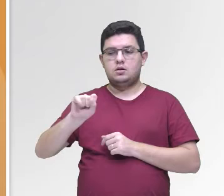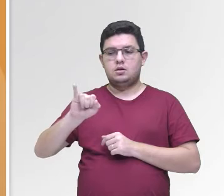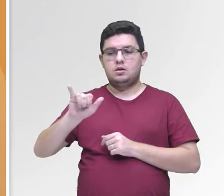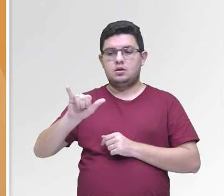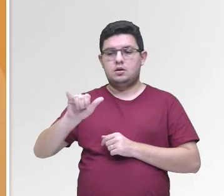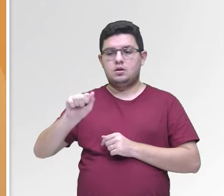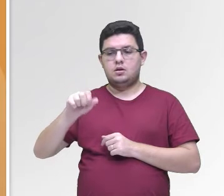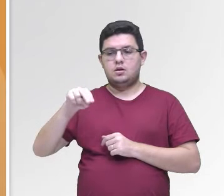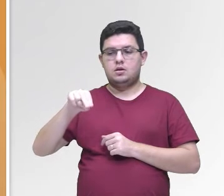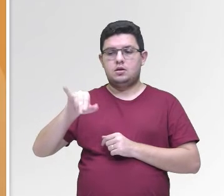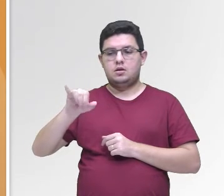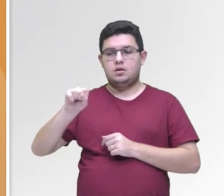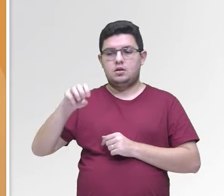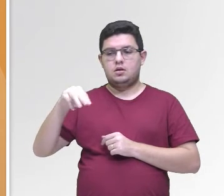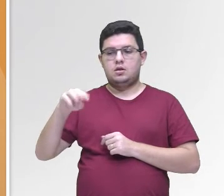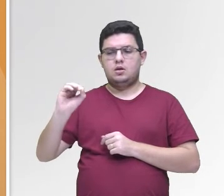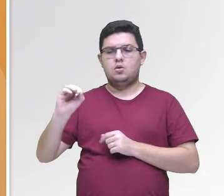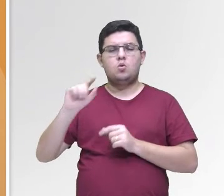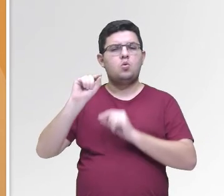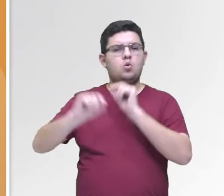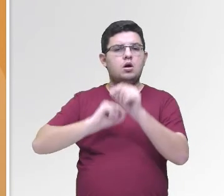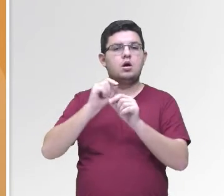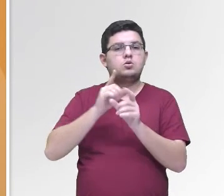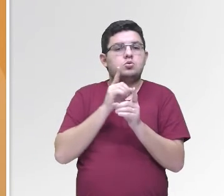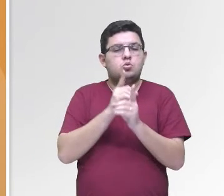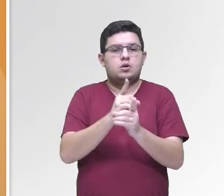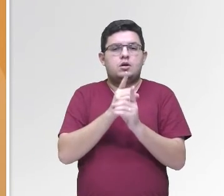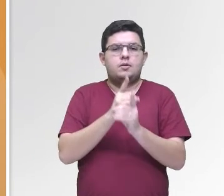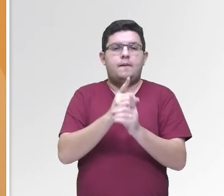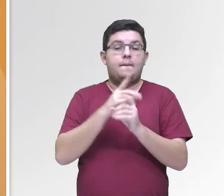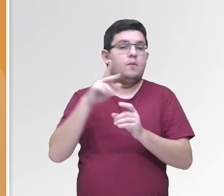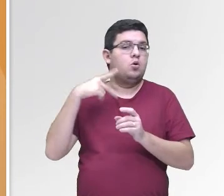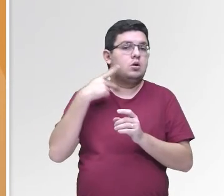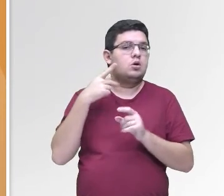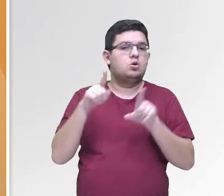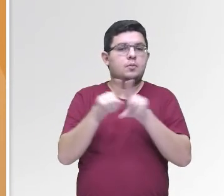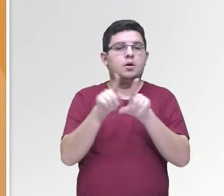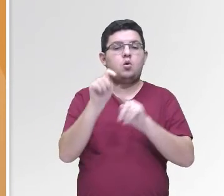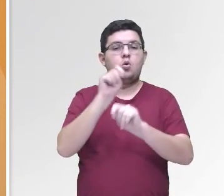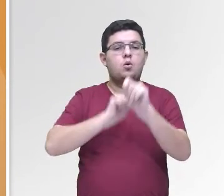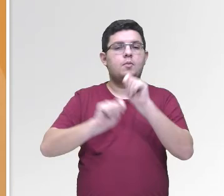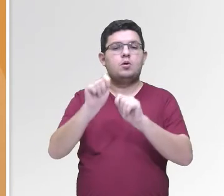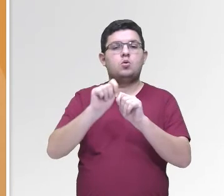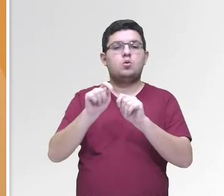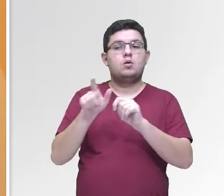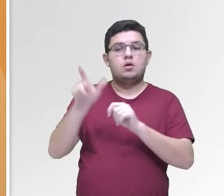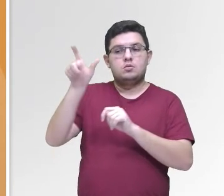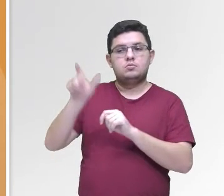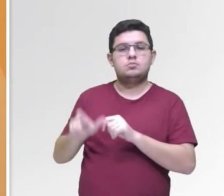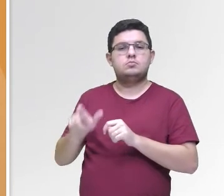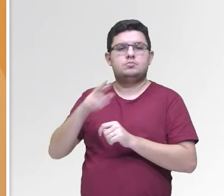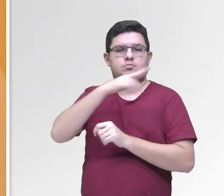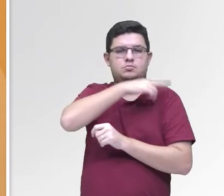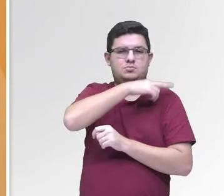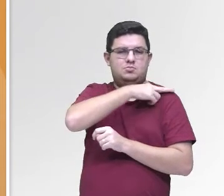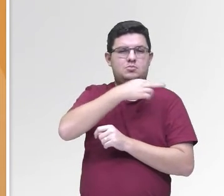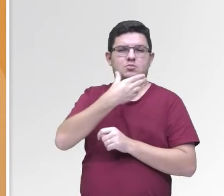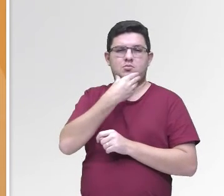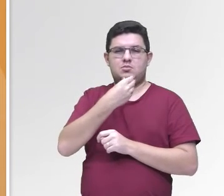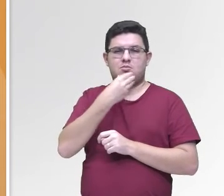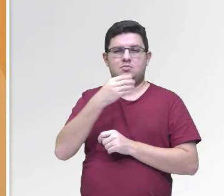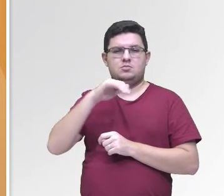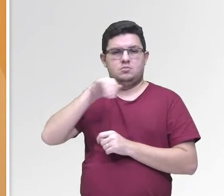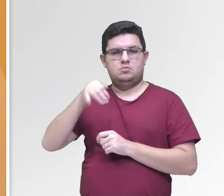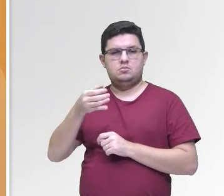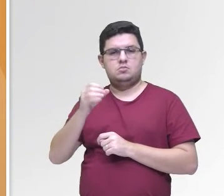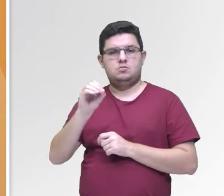foi uma doutrina política econômica, tá, feita aí por John Keynes, tá, que era um